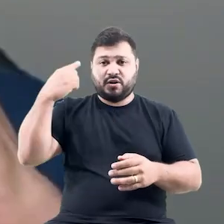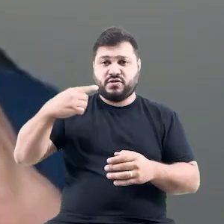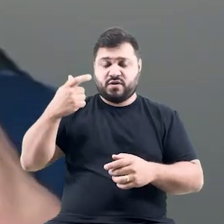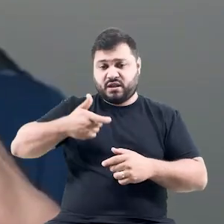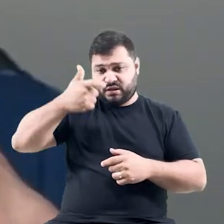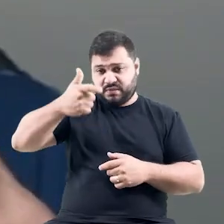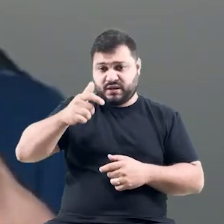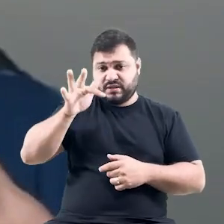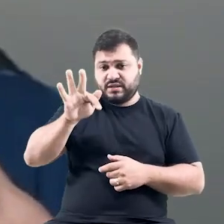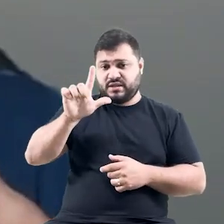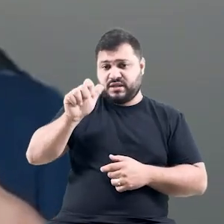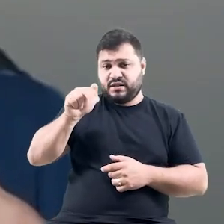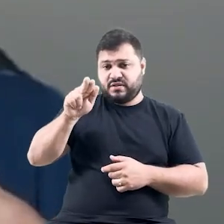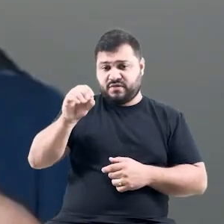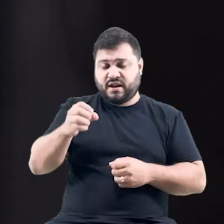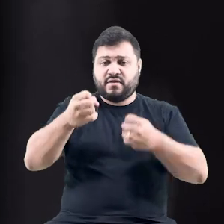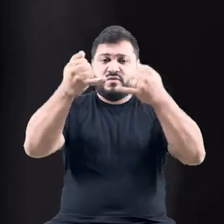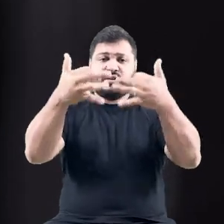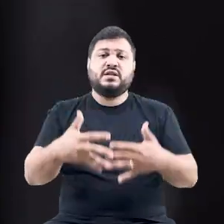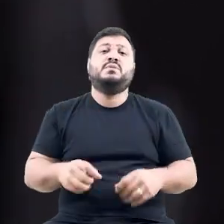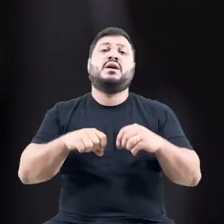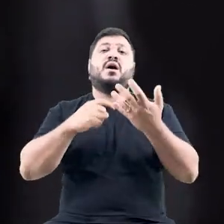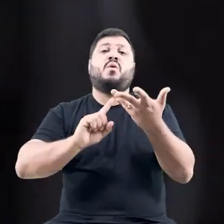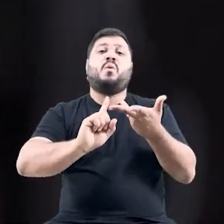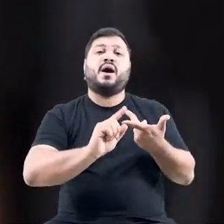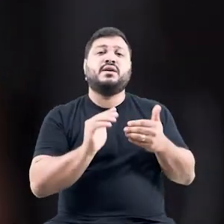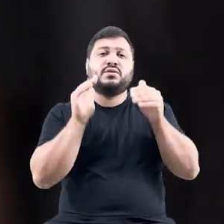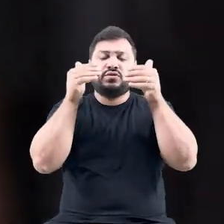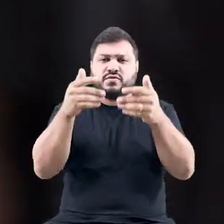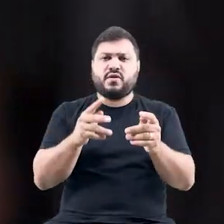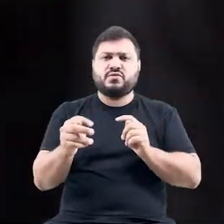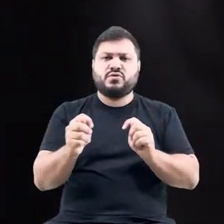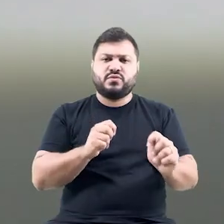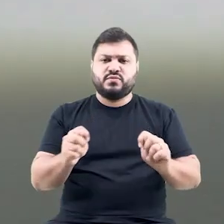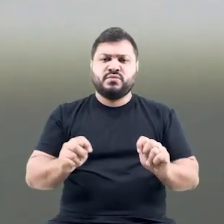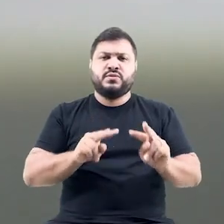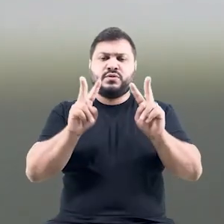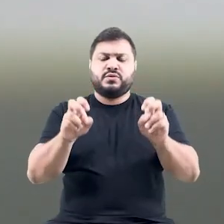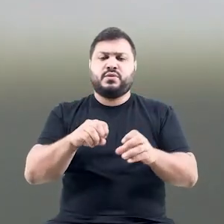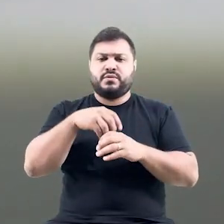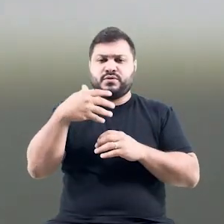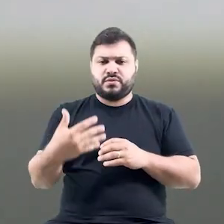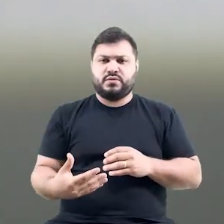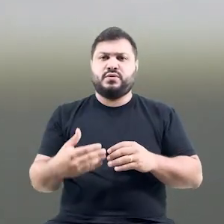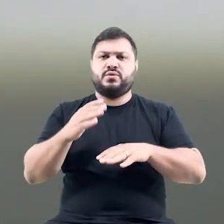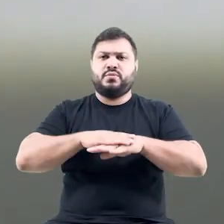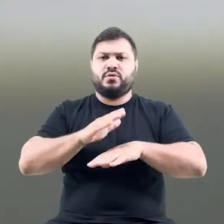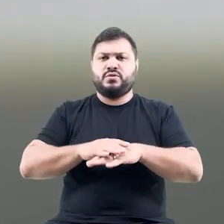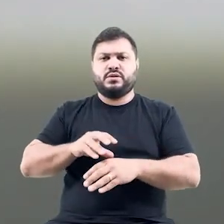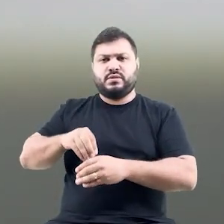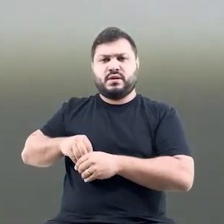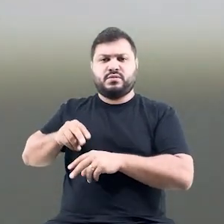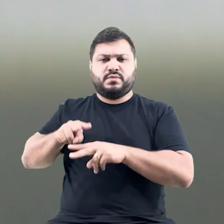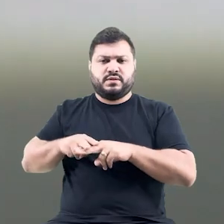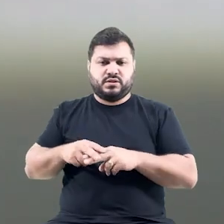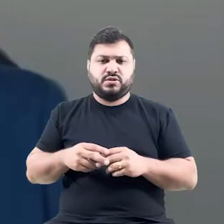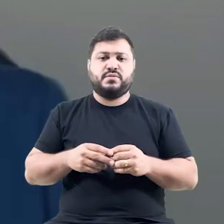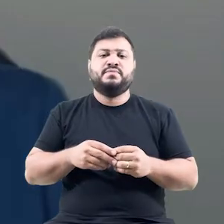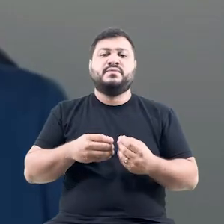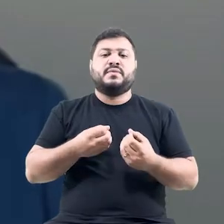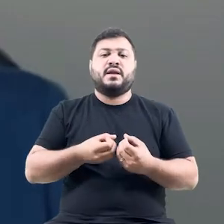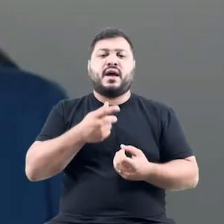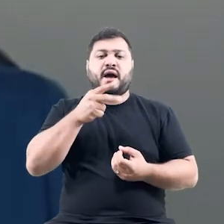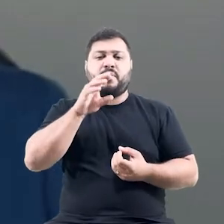advogado criminalista Flávio Melhomem explica quais são os focos de controle sobre esse conteúdo produzido nos presídios.